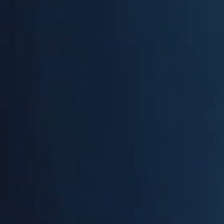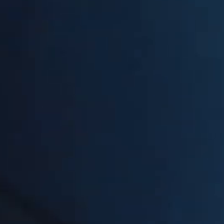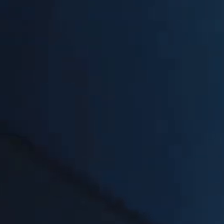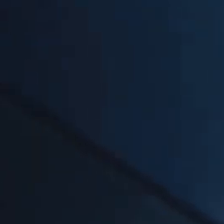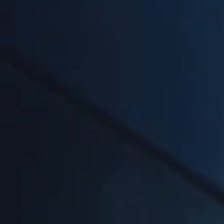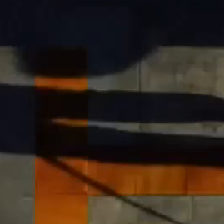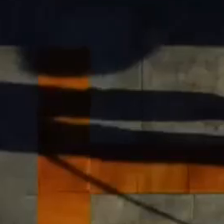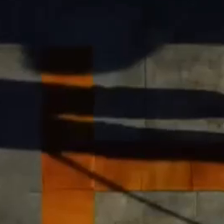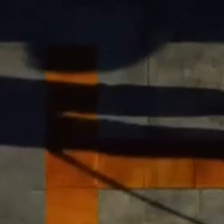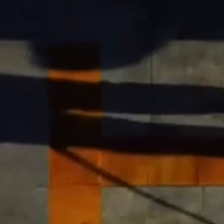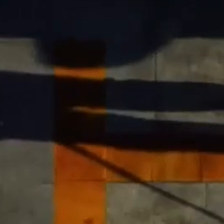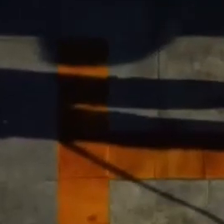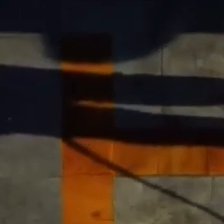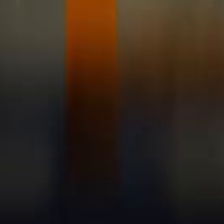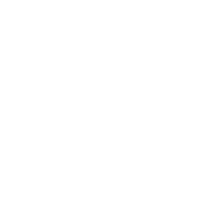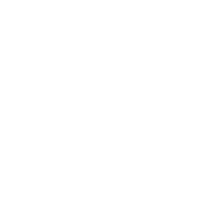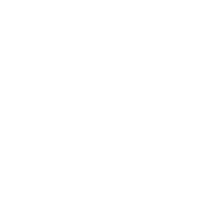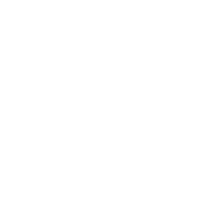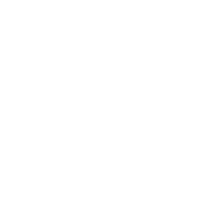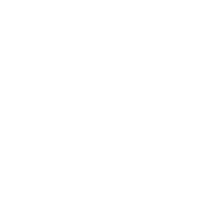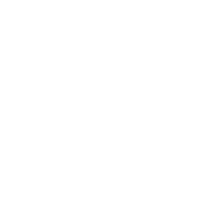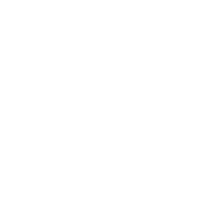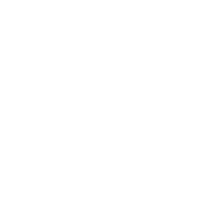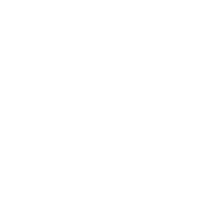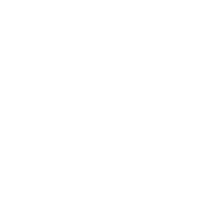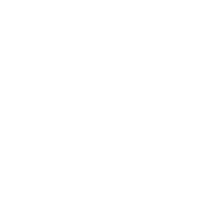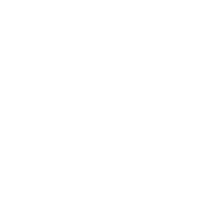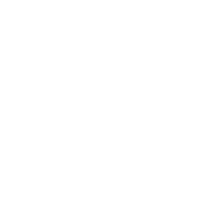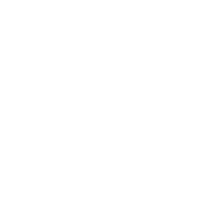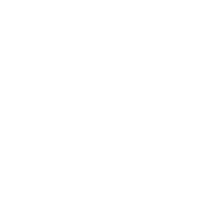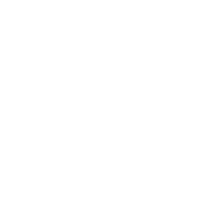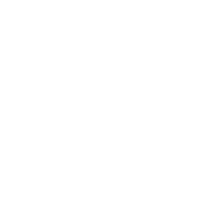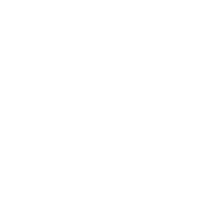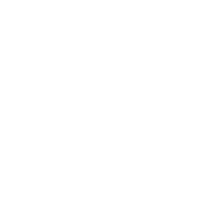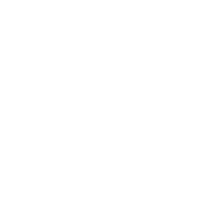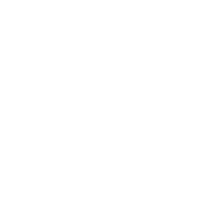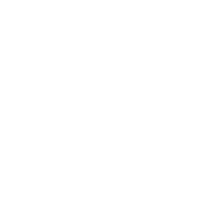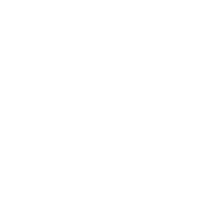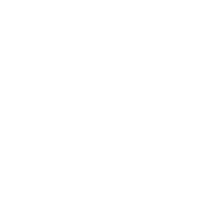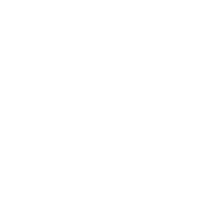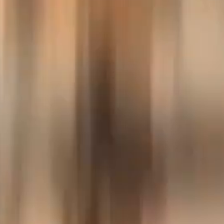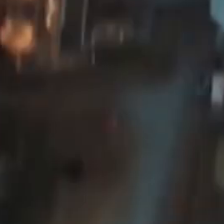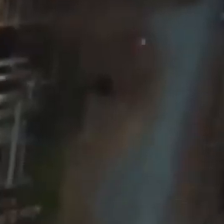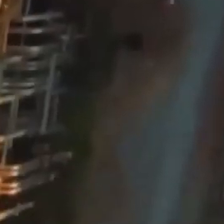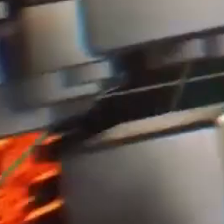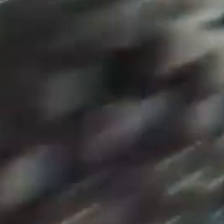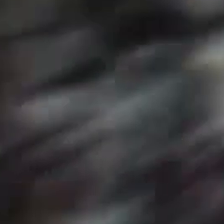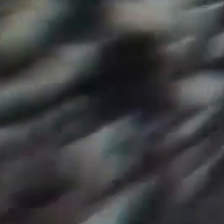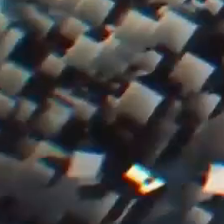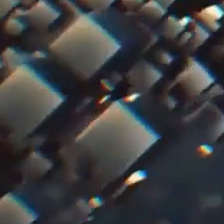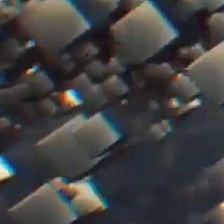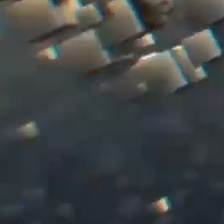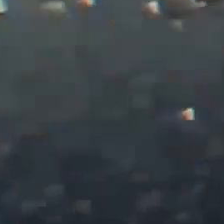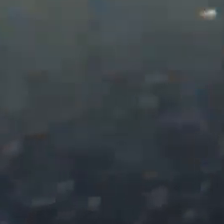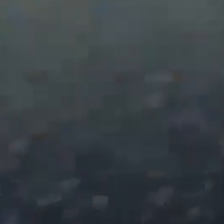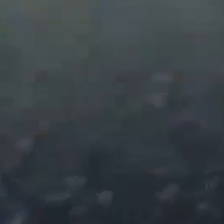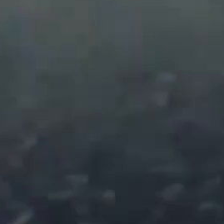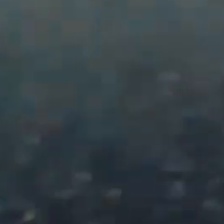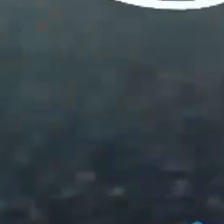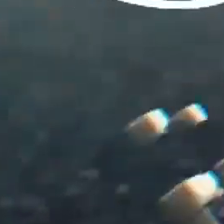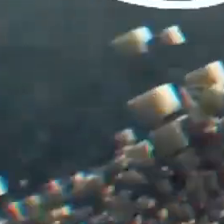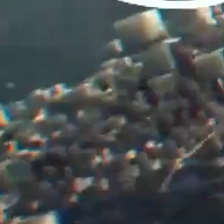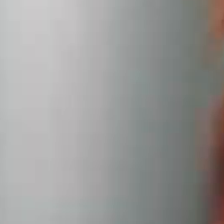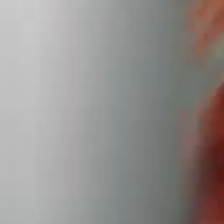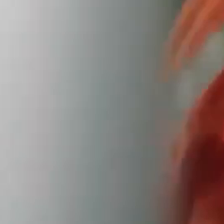tecnologias viram novas fontes de energia. É pensando no futuro que hoje a nossa energia já está em todo o Brasil. Para uma transição